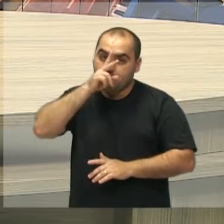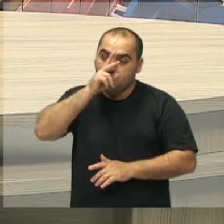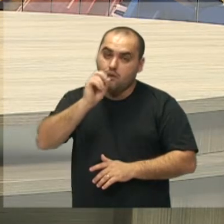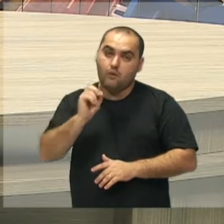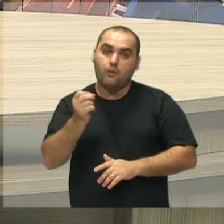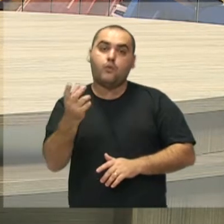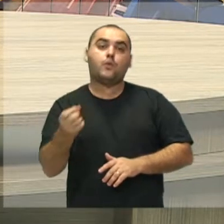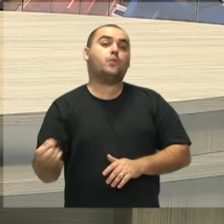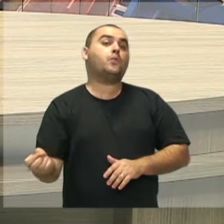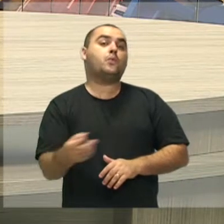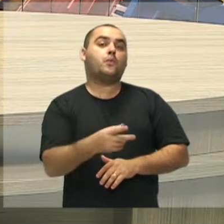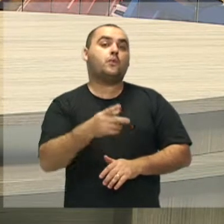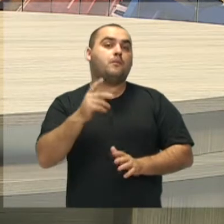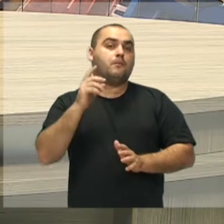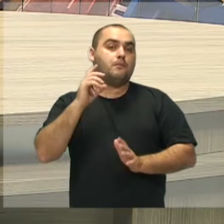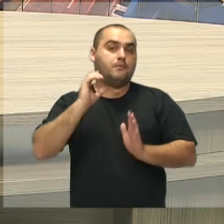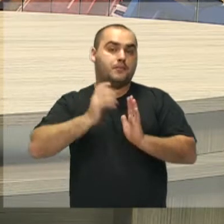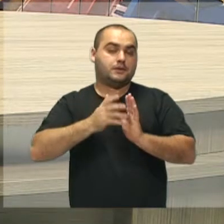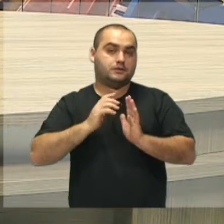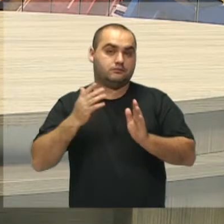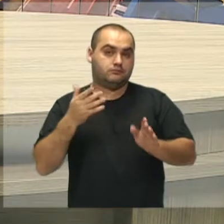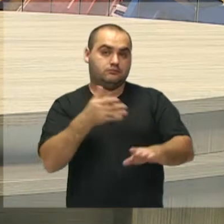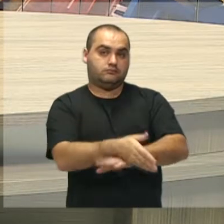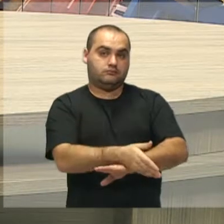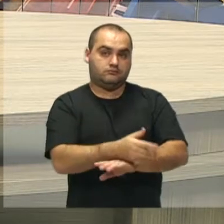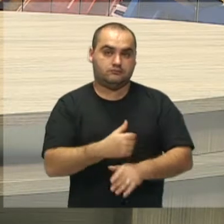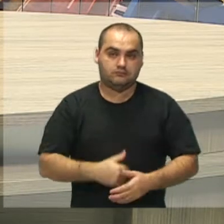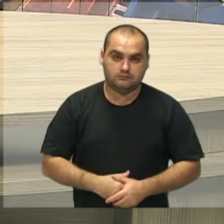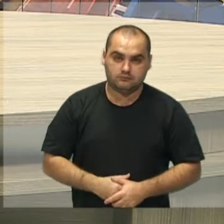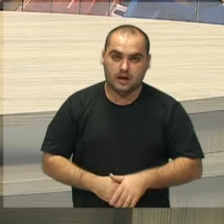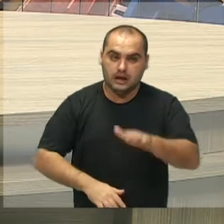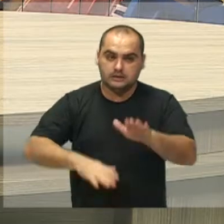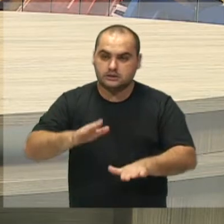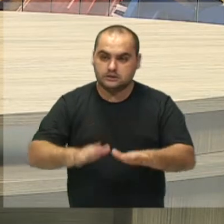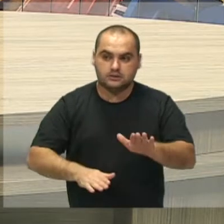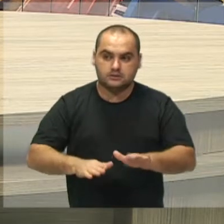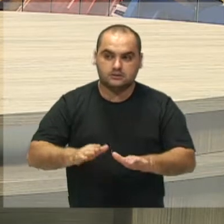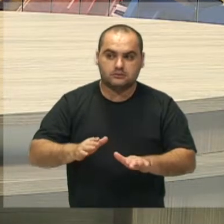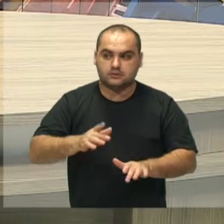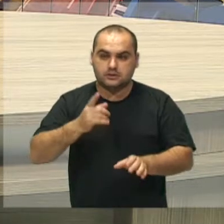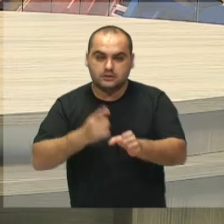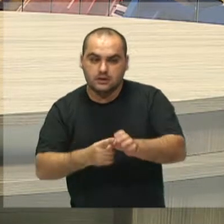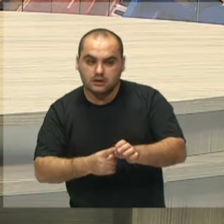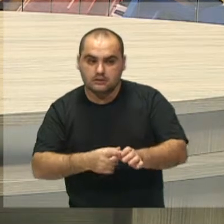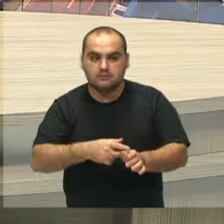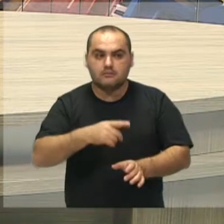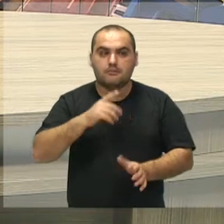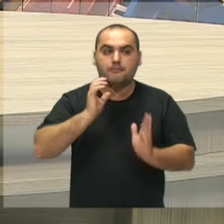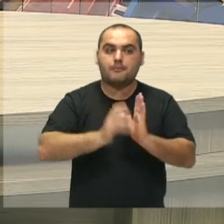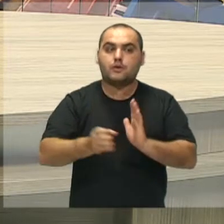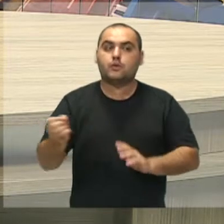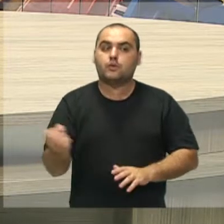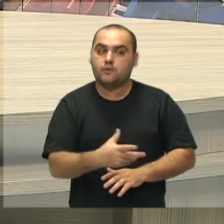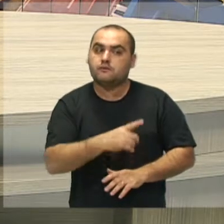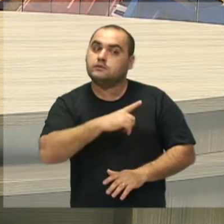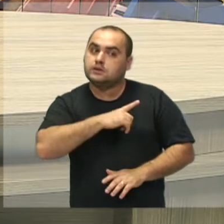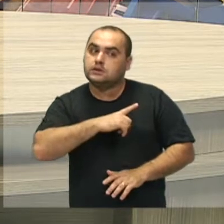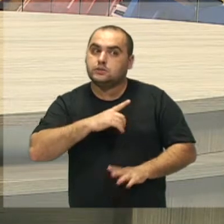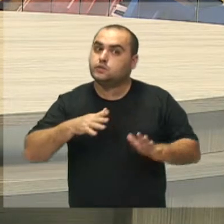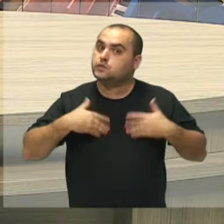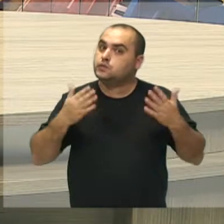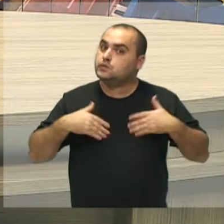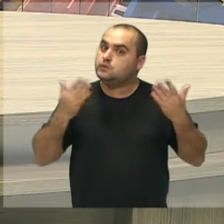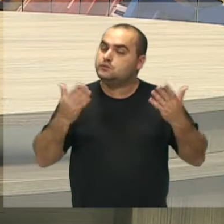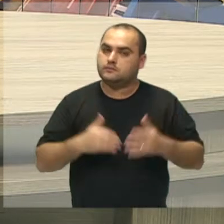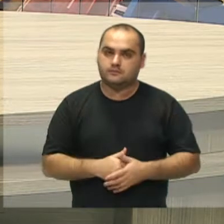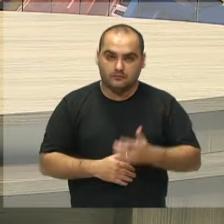novos aparecerem. O Partido Novo, de vez em quando, causa uma surpresa aí numa cidade ou outra. Né? Se você olhar na nossa